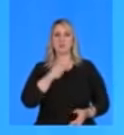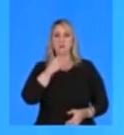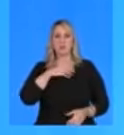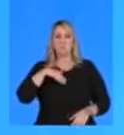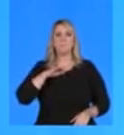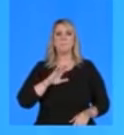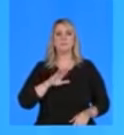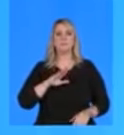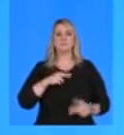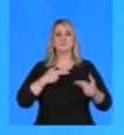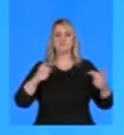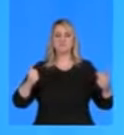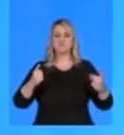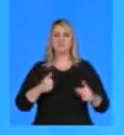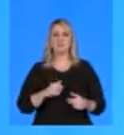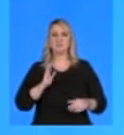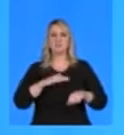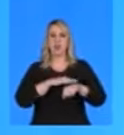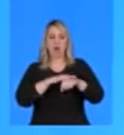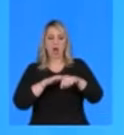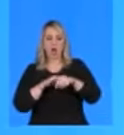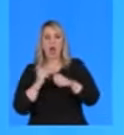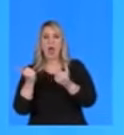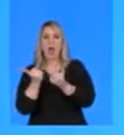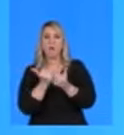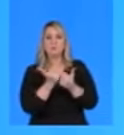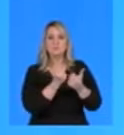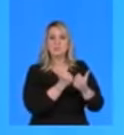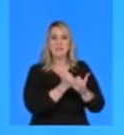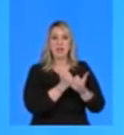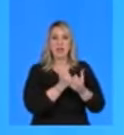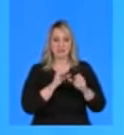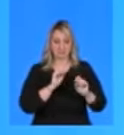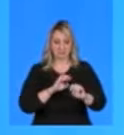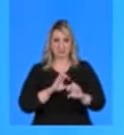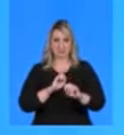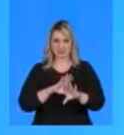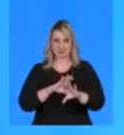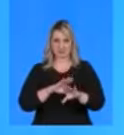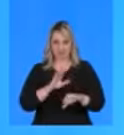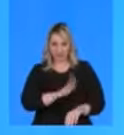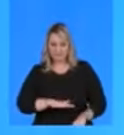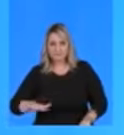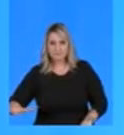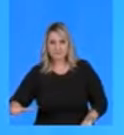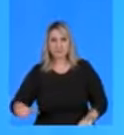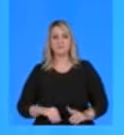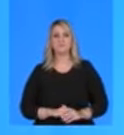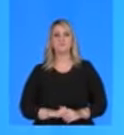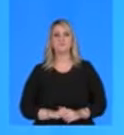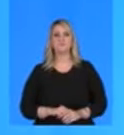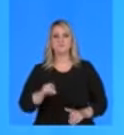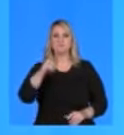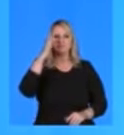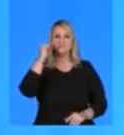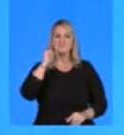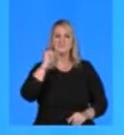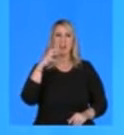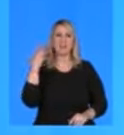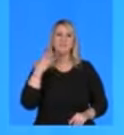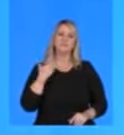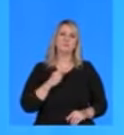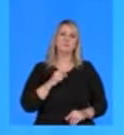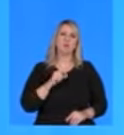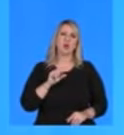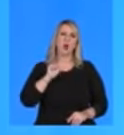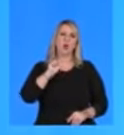esve conversando com as auxiliares de Ensino Infantil você sabe Jandira nós